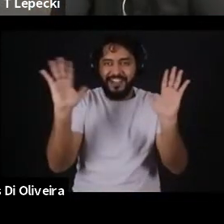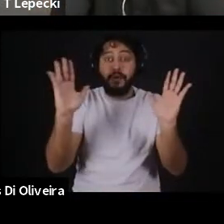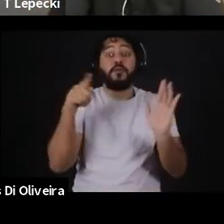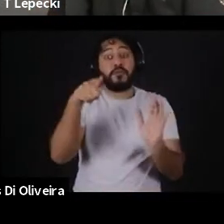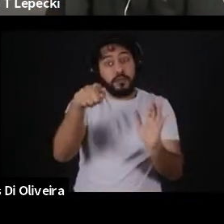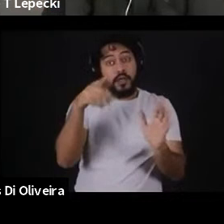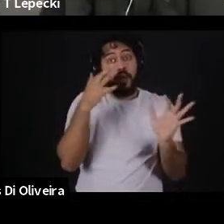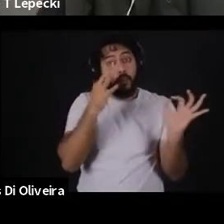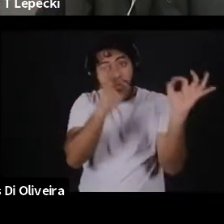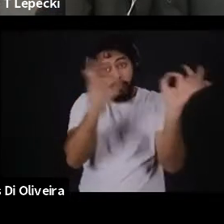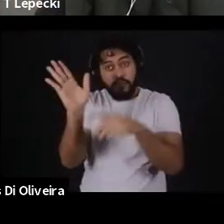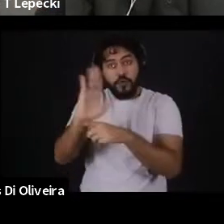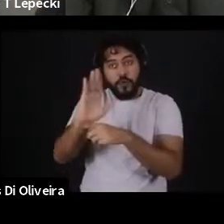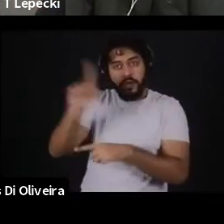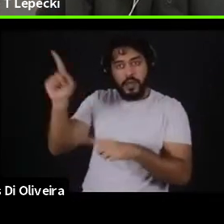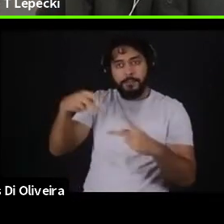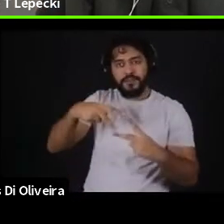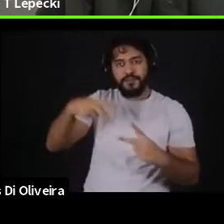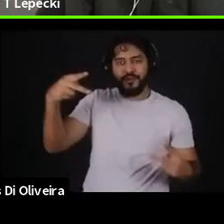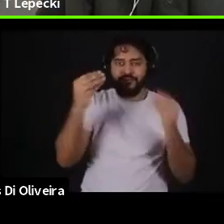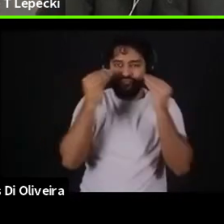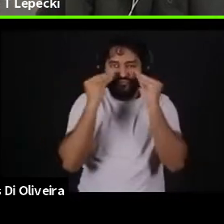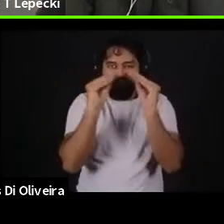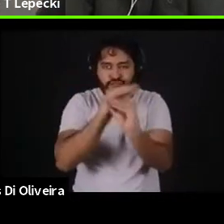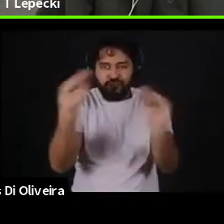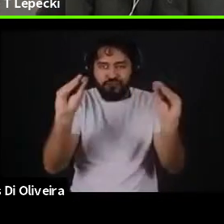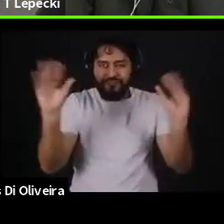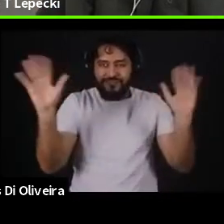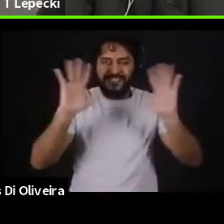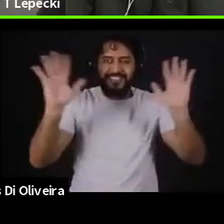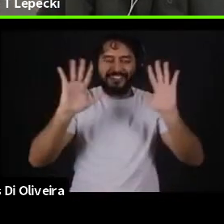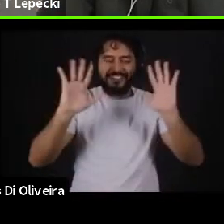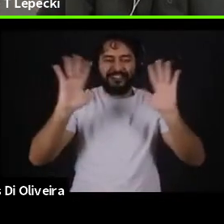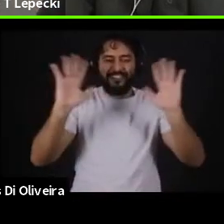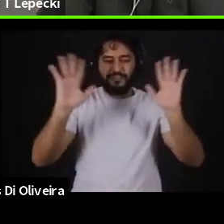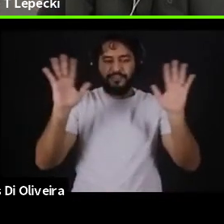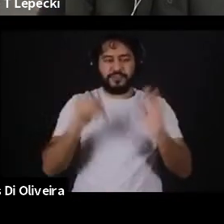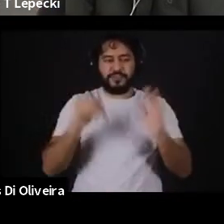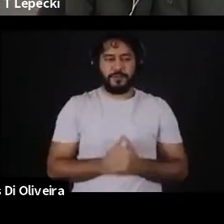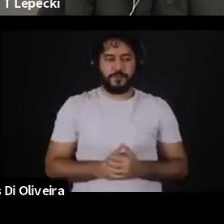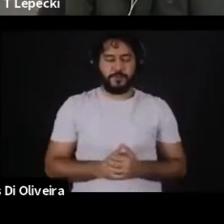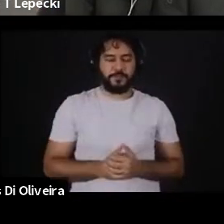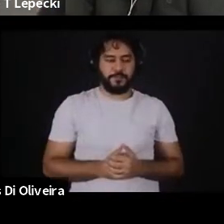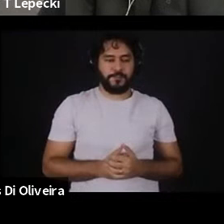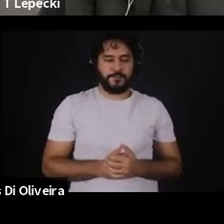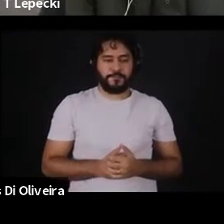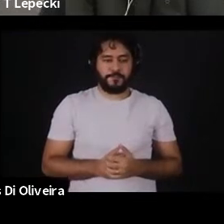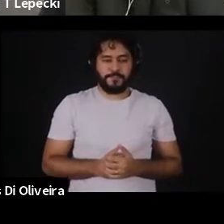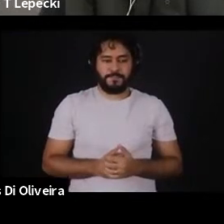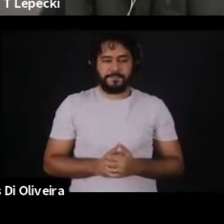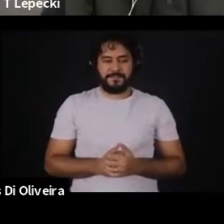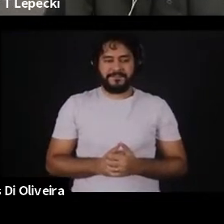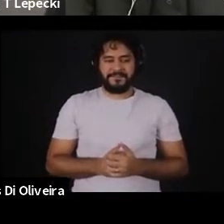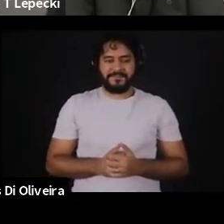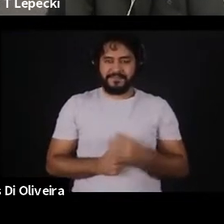Satélite. Beijo, até mais. Beijo, cada um no seu lugar agora. Calma, vamos sair do quadrado. Vamos sair do quadrado.